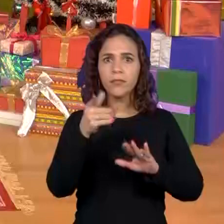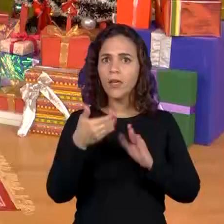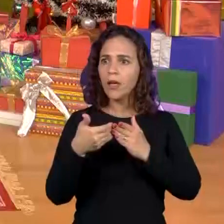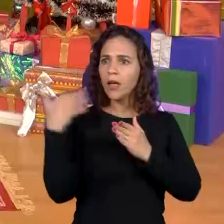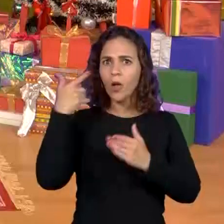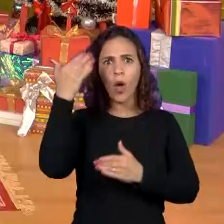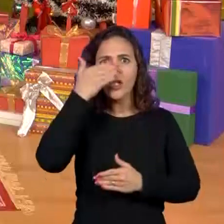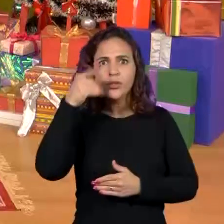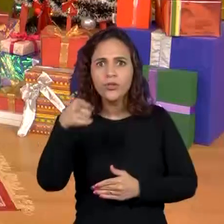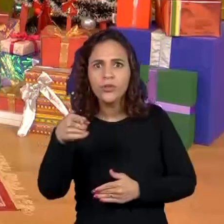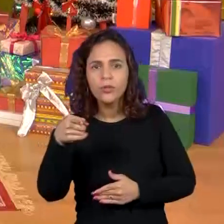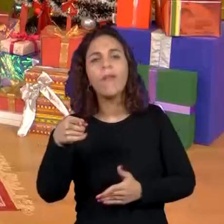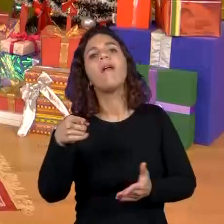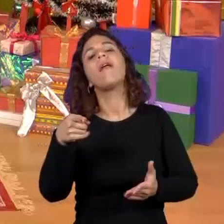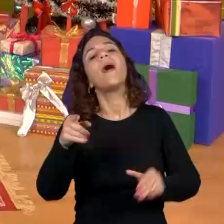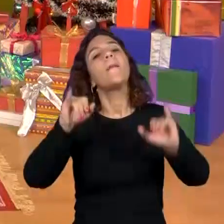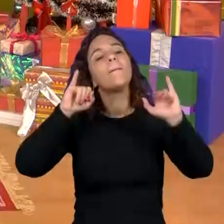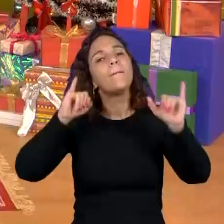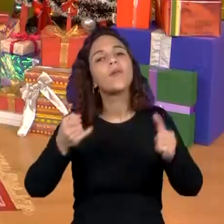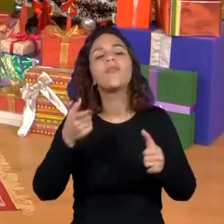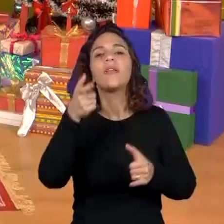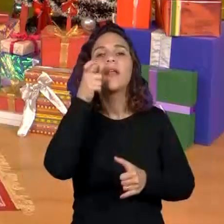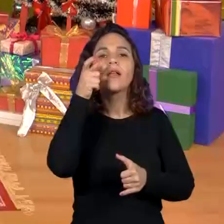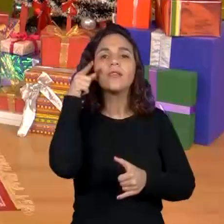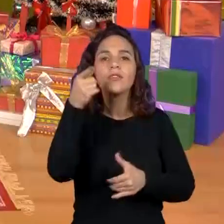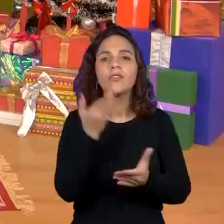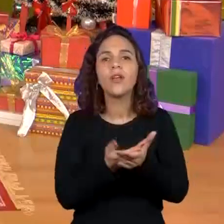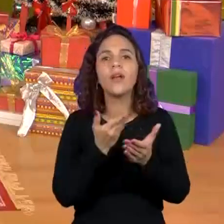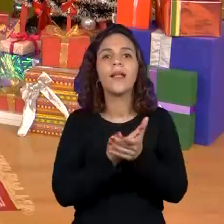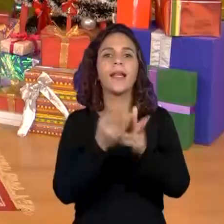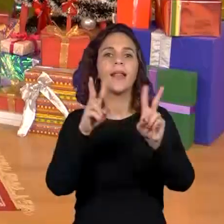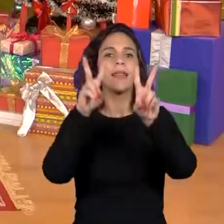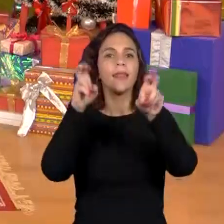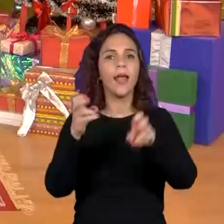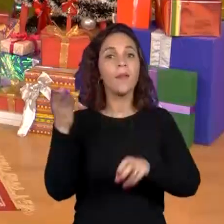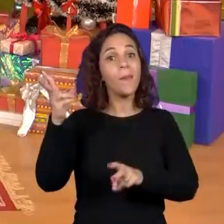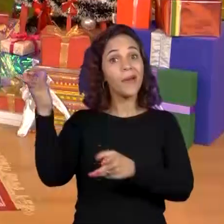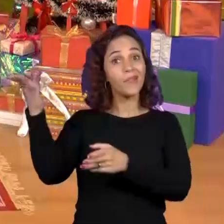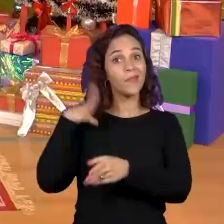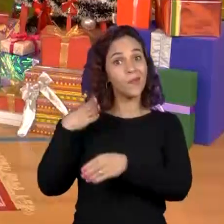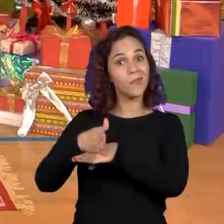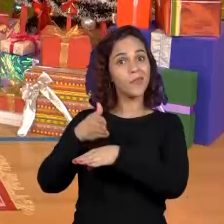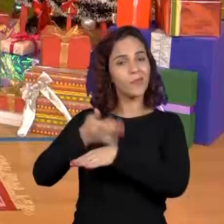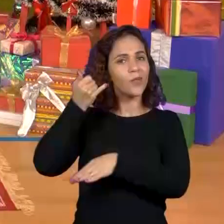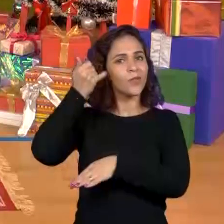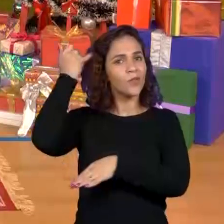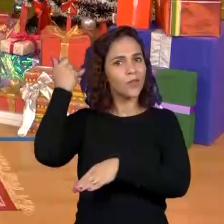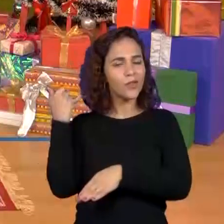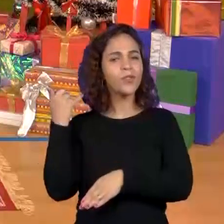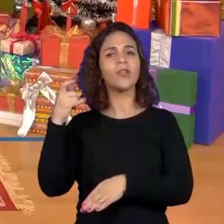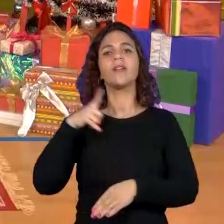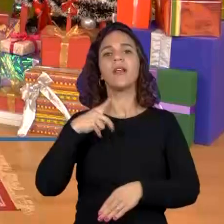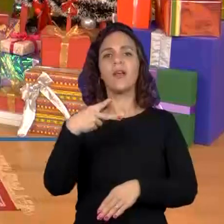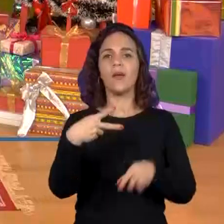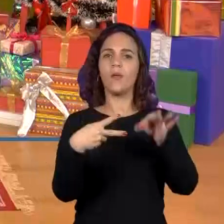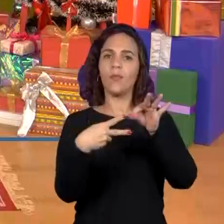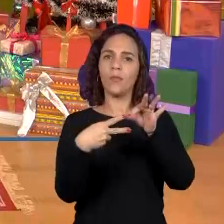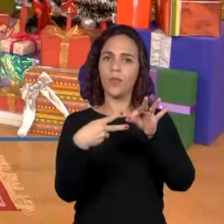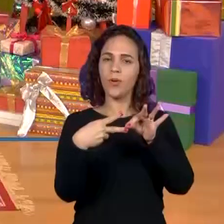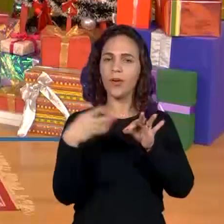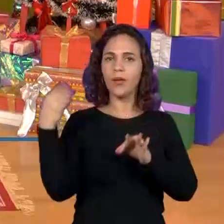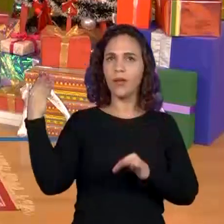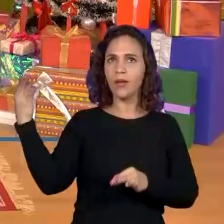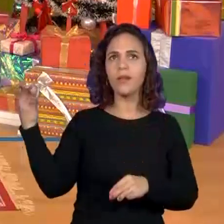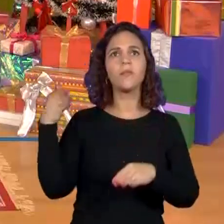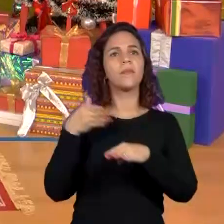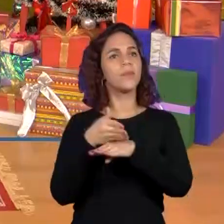repositório e pega a aula de plano cartesiano, com a sua participação de plano cartesiano e polígono. A professora Ju estava